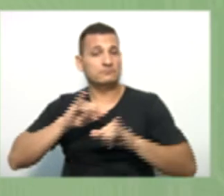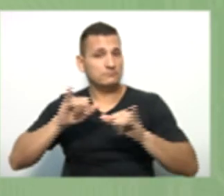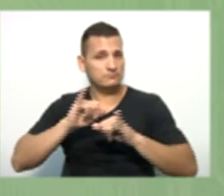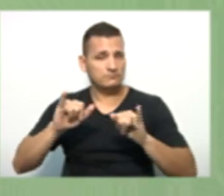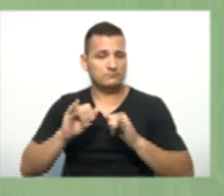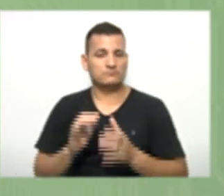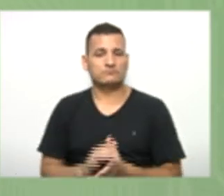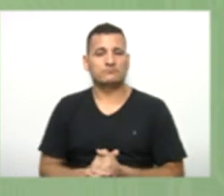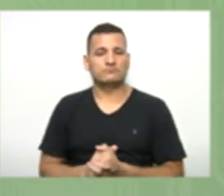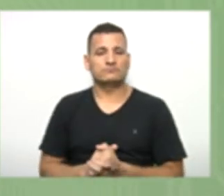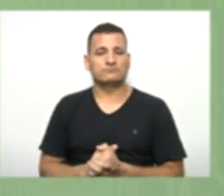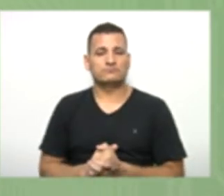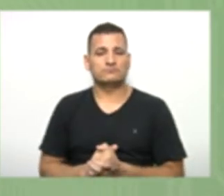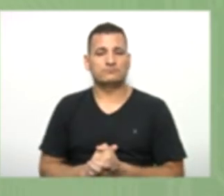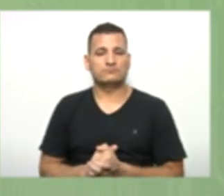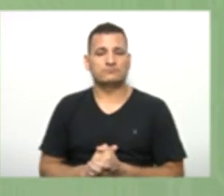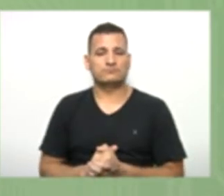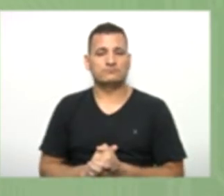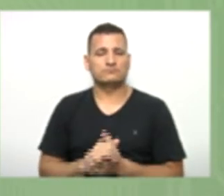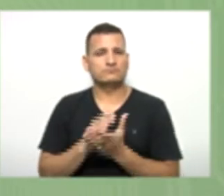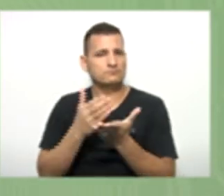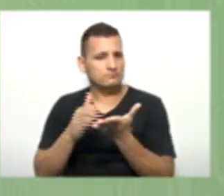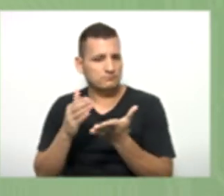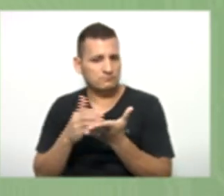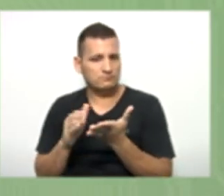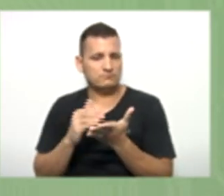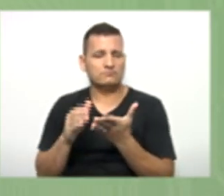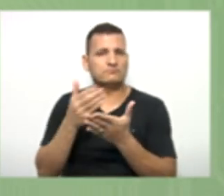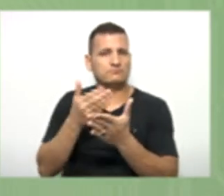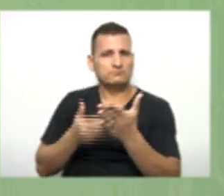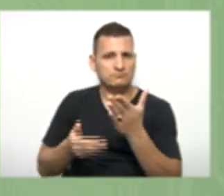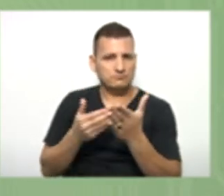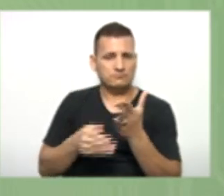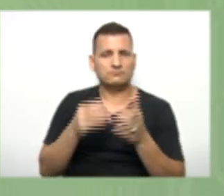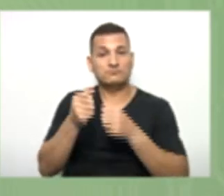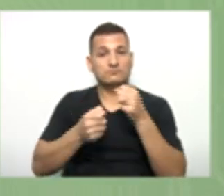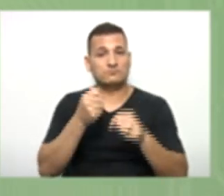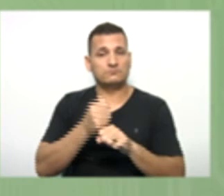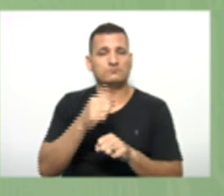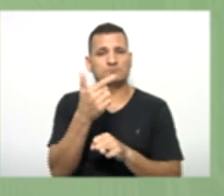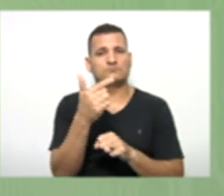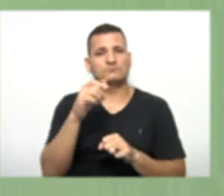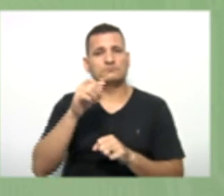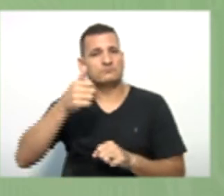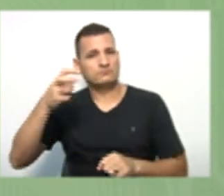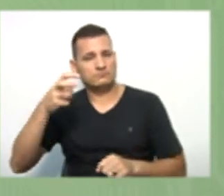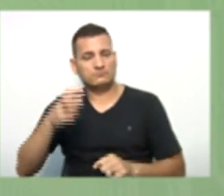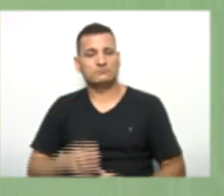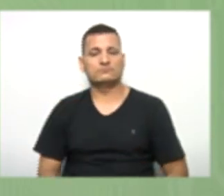informações. Demonstração de sobras e perdas do ano de 2015.